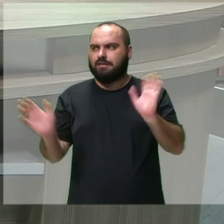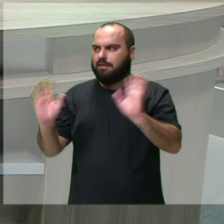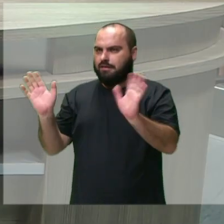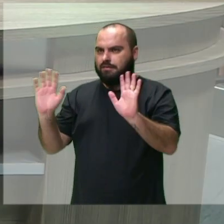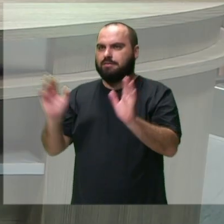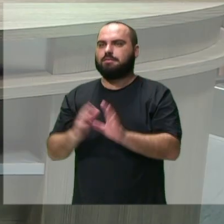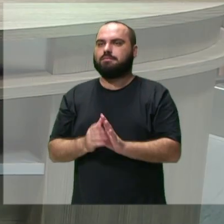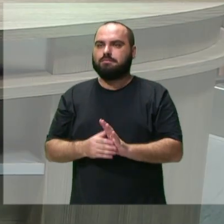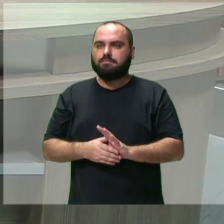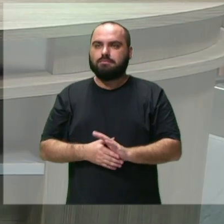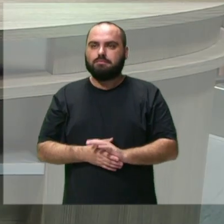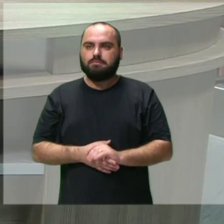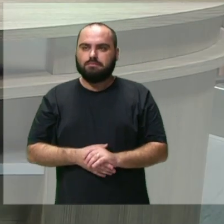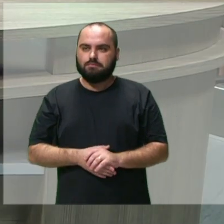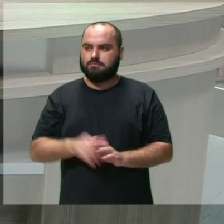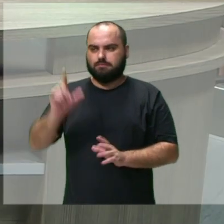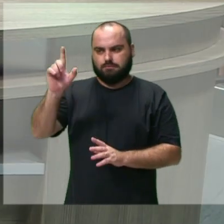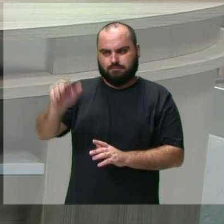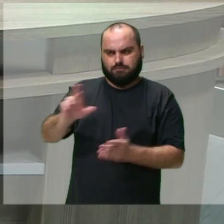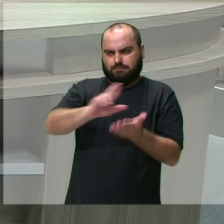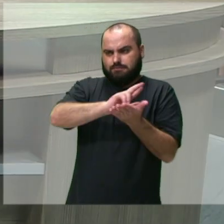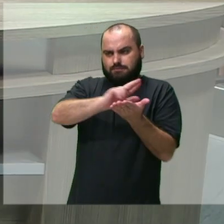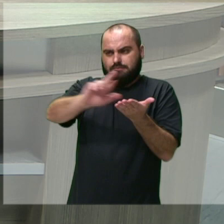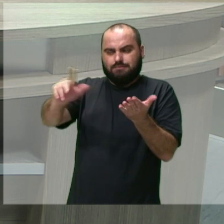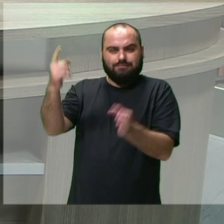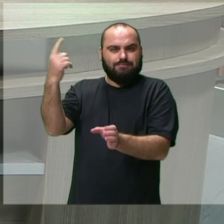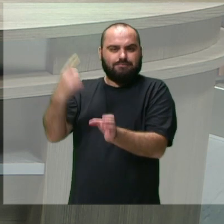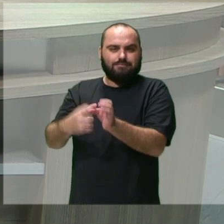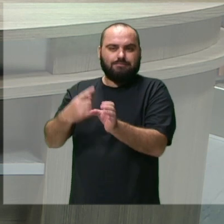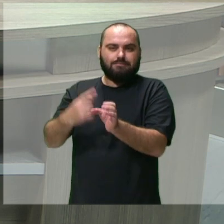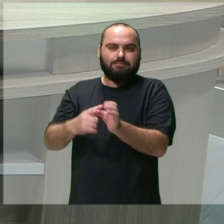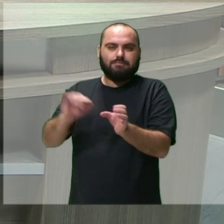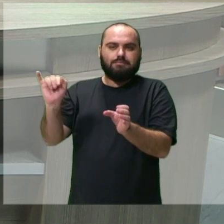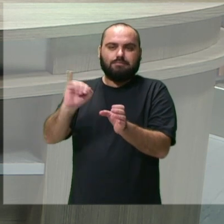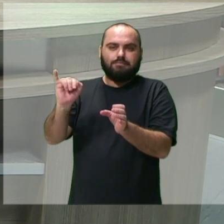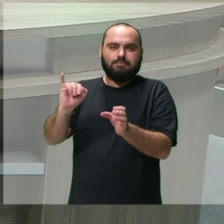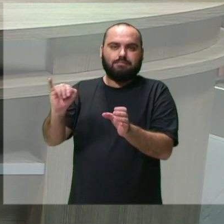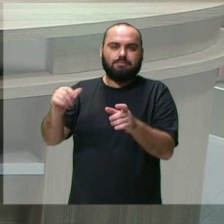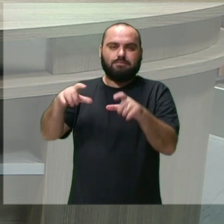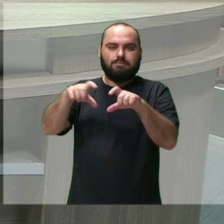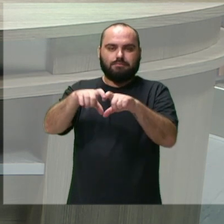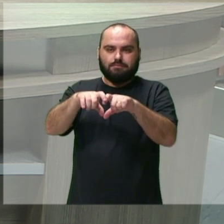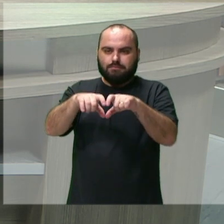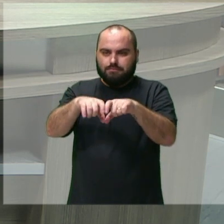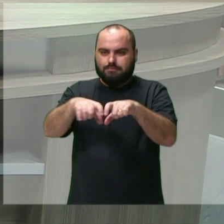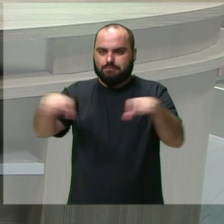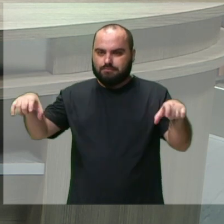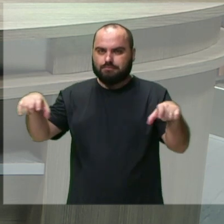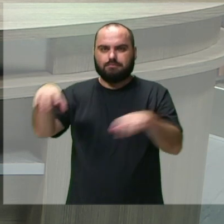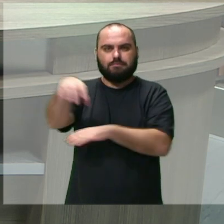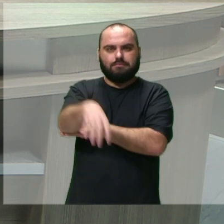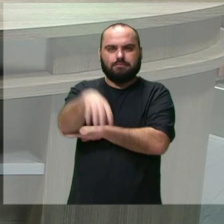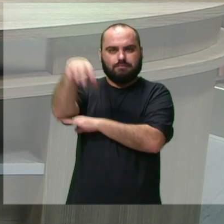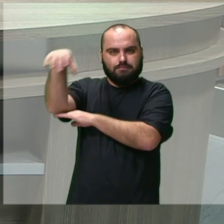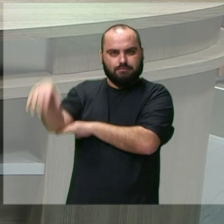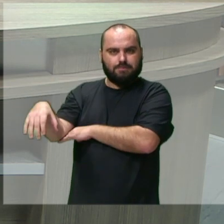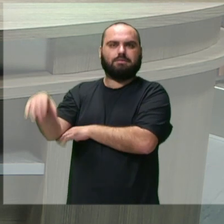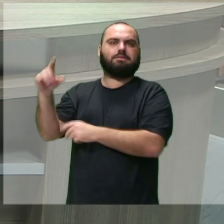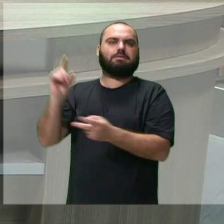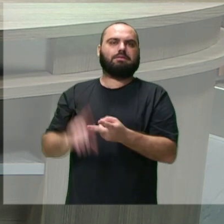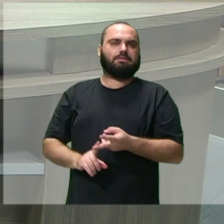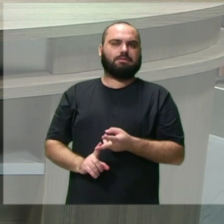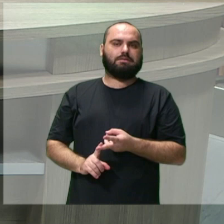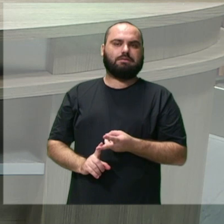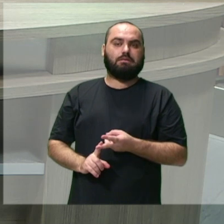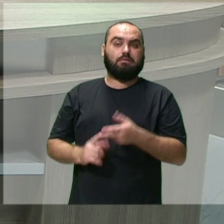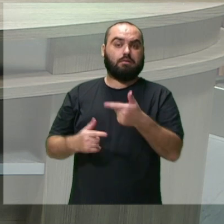elementos da cidade. Tinha muito a ver com os containers, com os pés de galinha. Trabalho